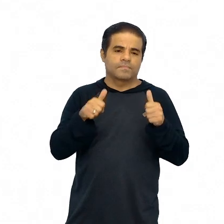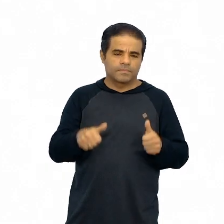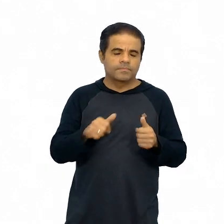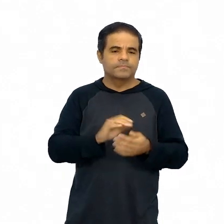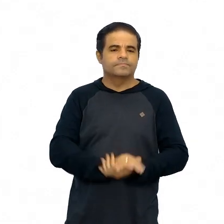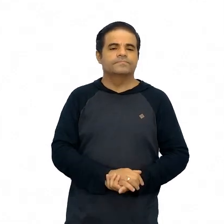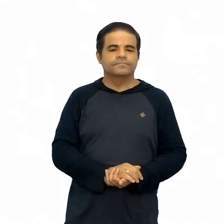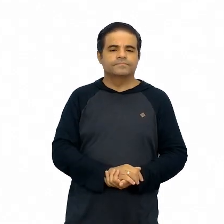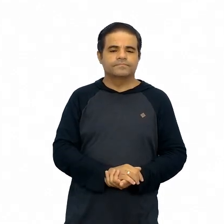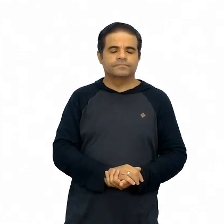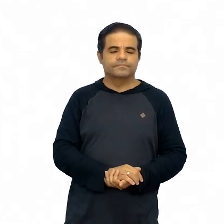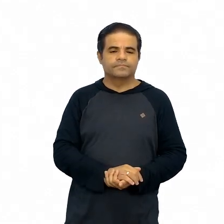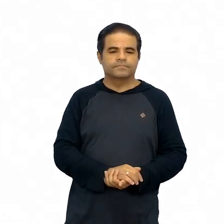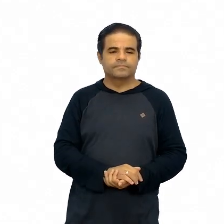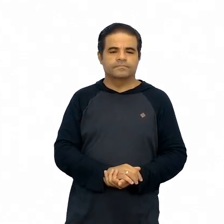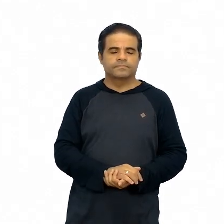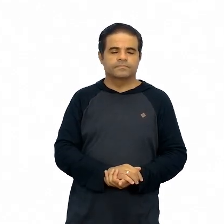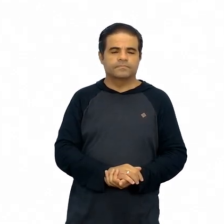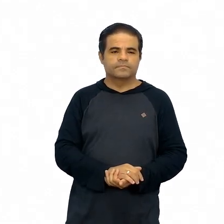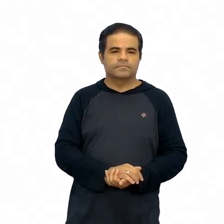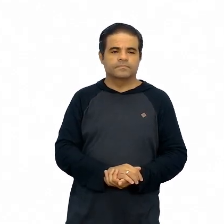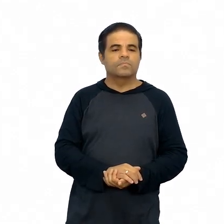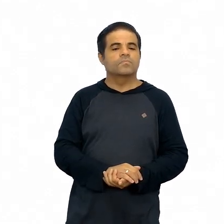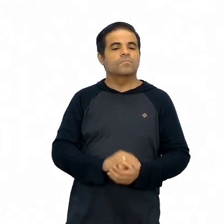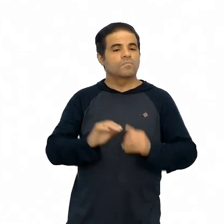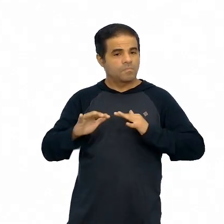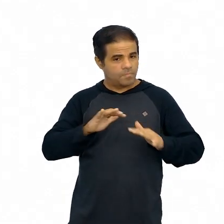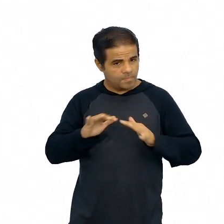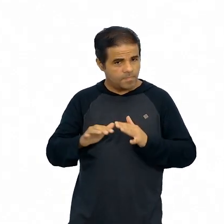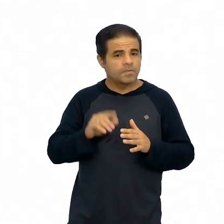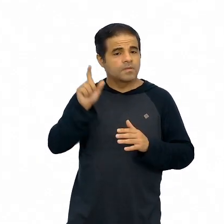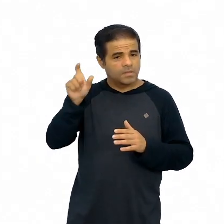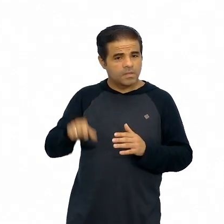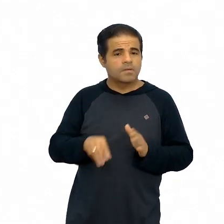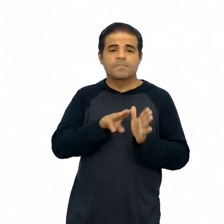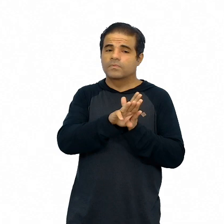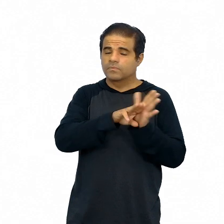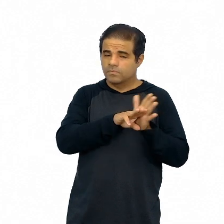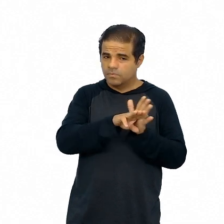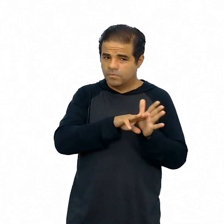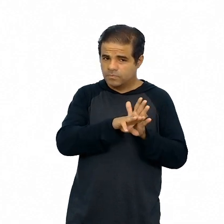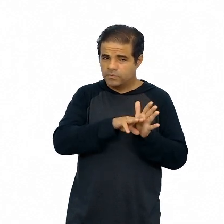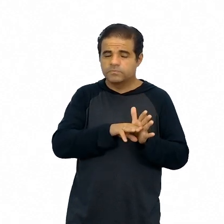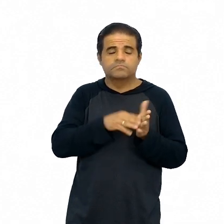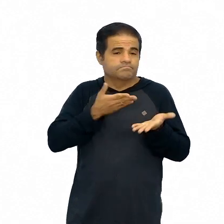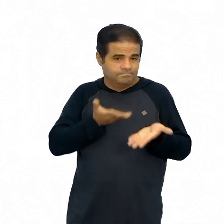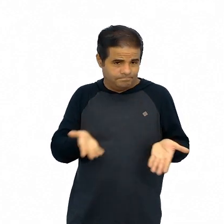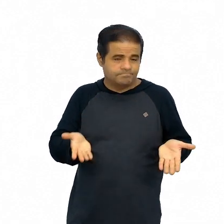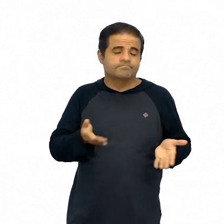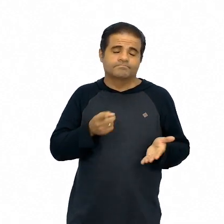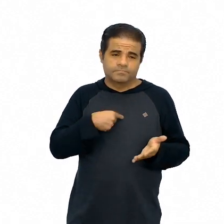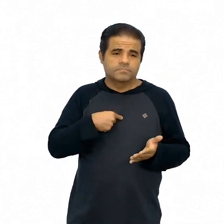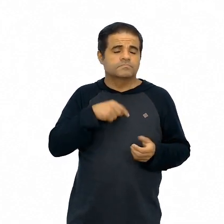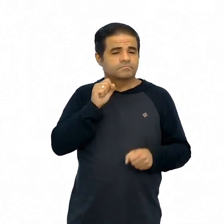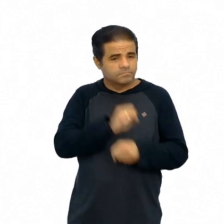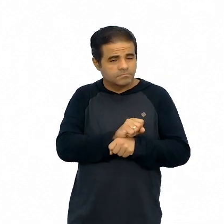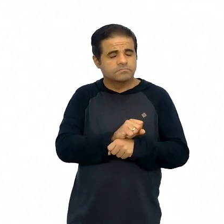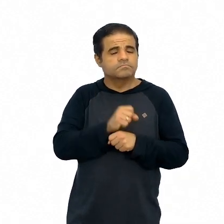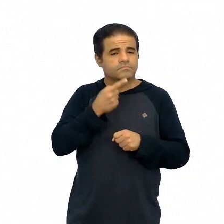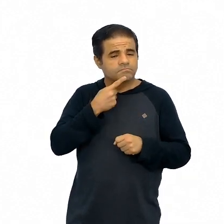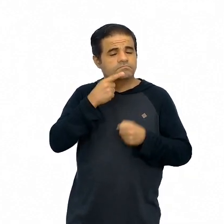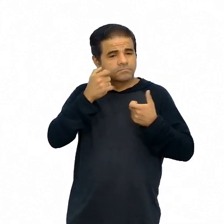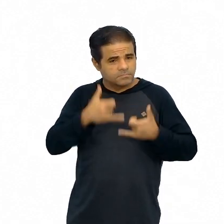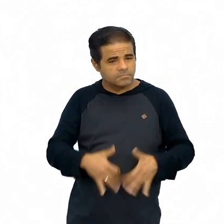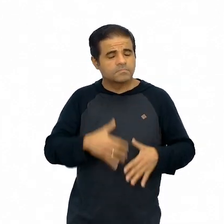bom? O movimento metodológico, né, que a gente também fala sempre aqui,